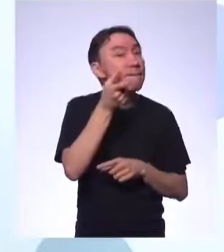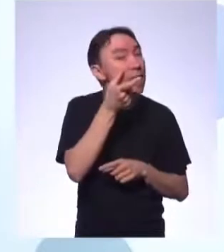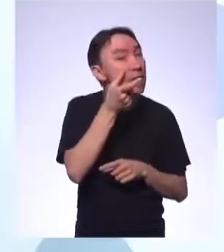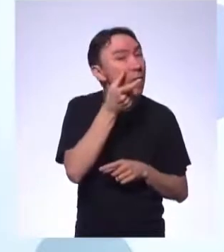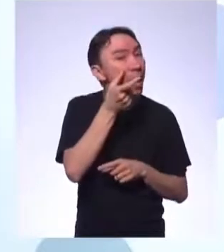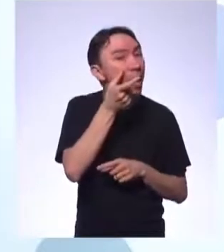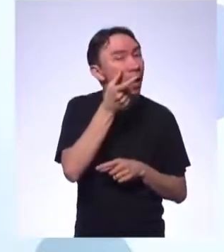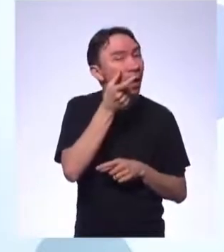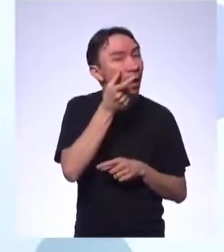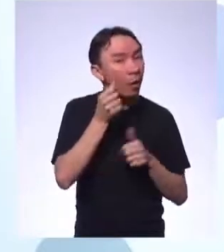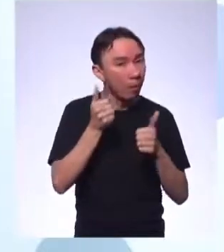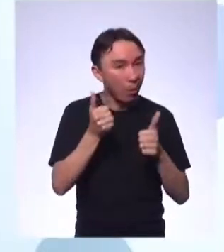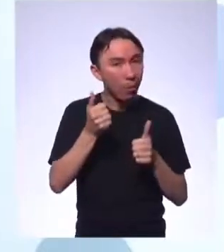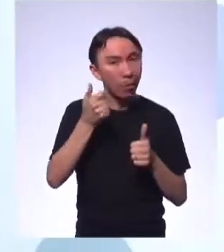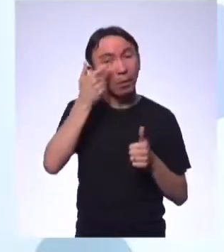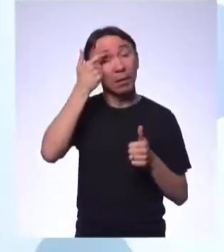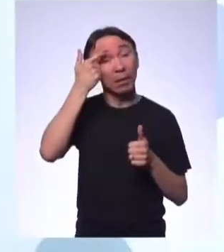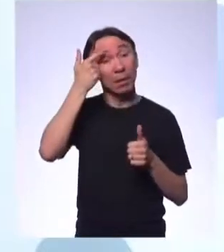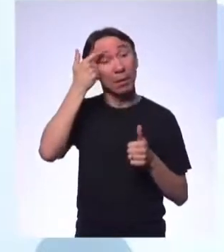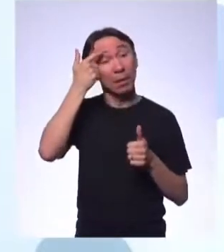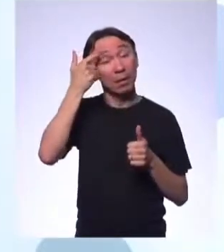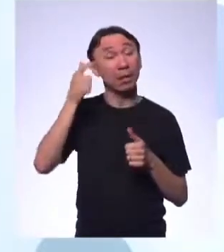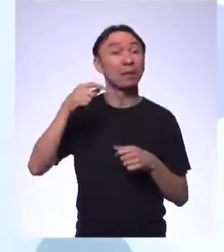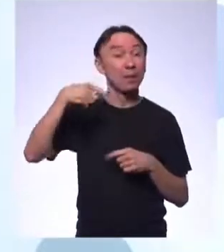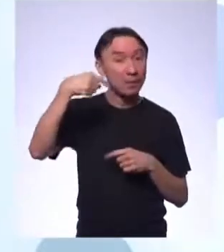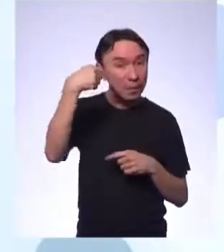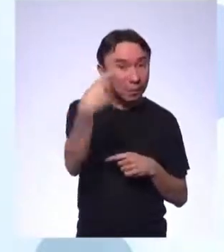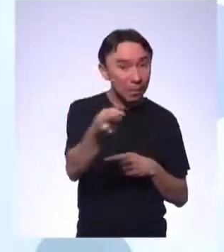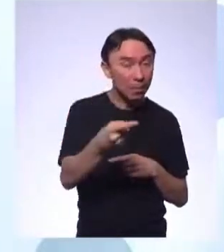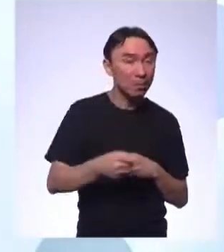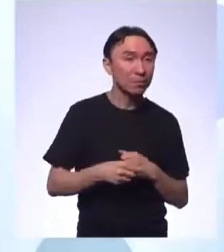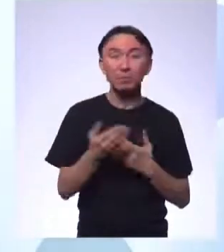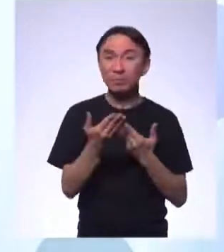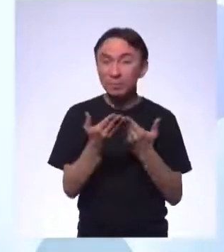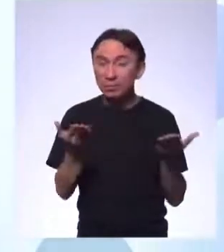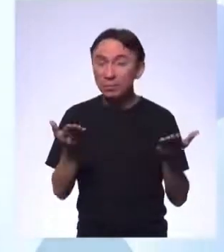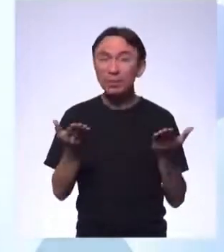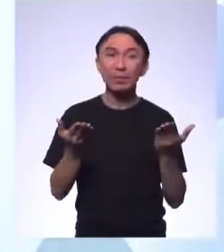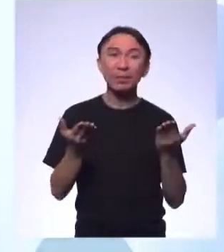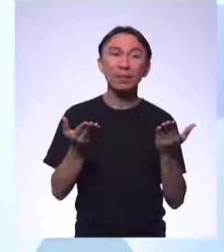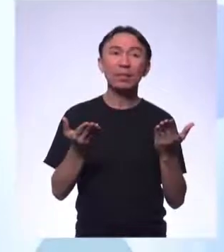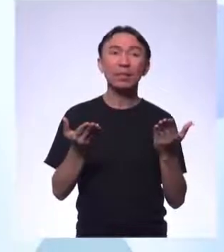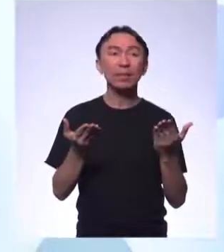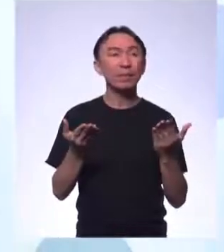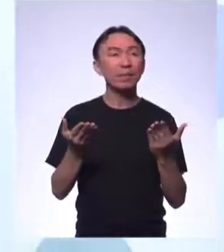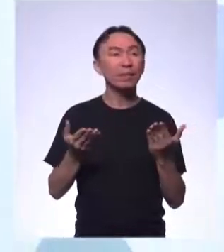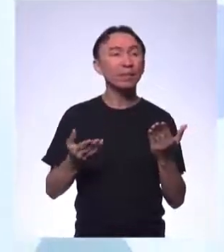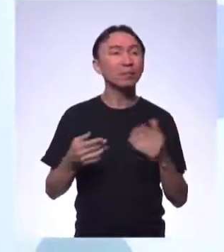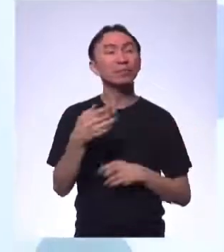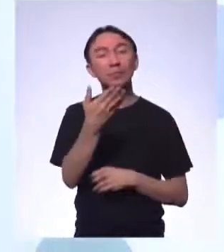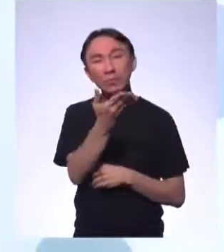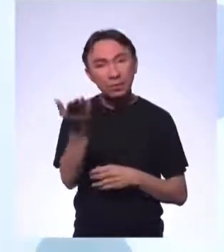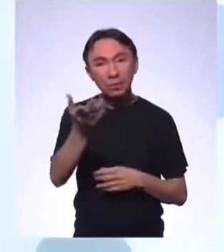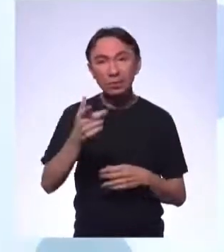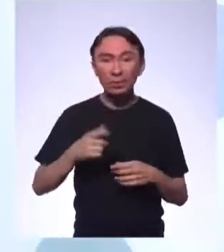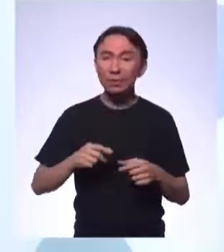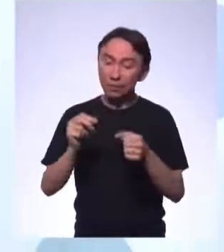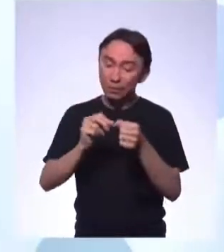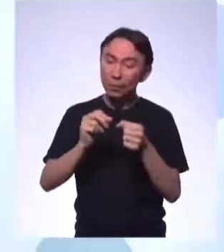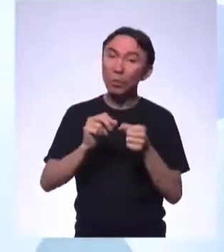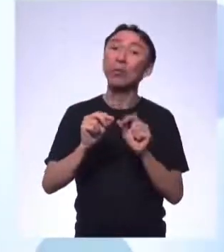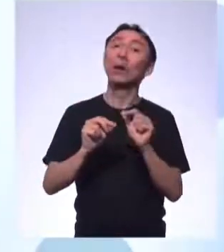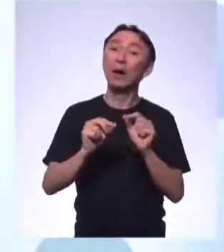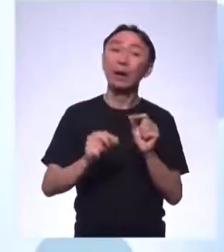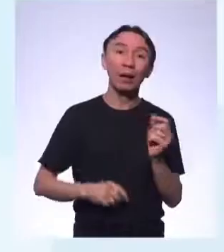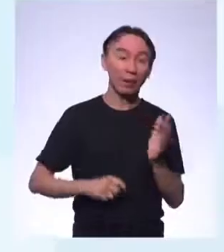primeiro momento, vocês vão assistir. E, em seguida, vocês vão, né, chegar à escrita de um musical. Como é que a gente vai fazer